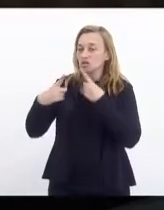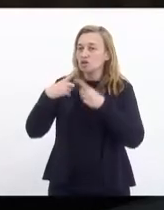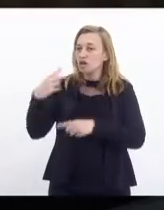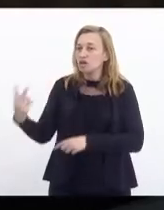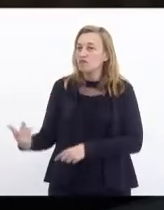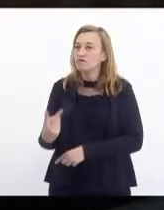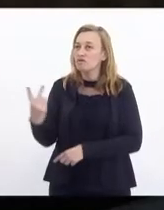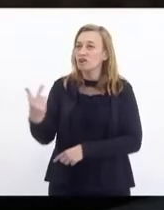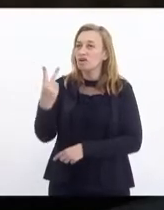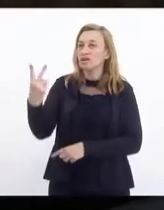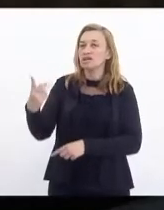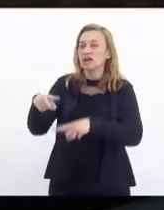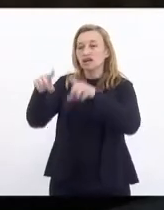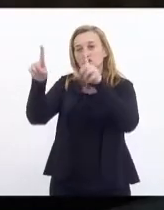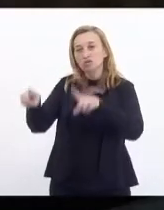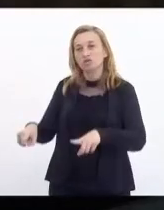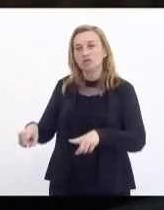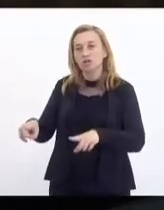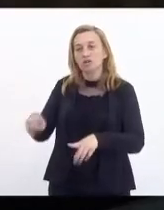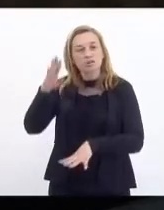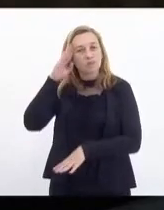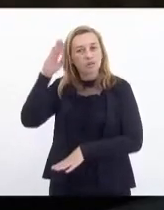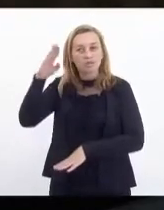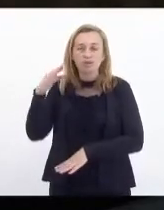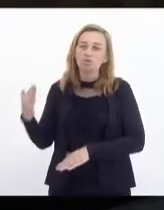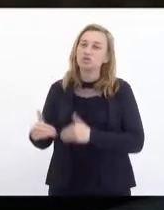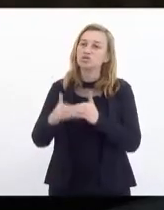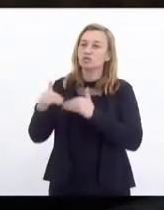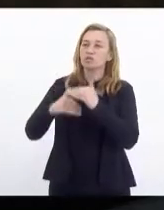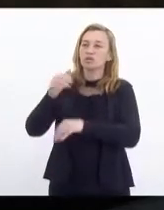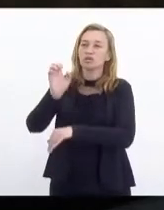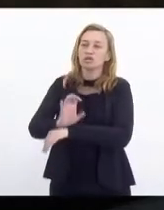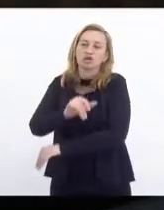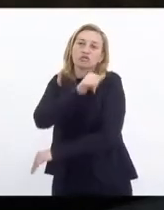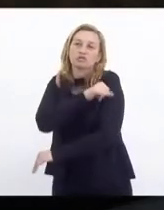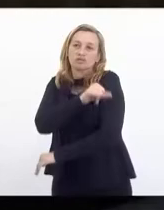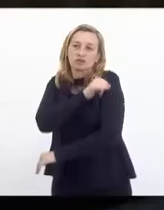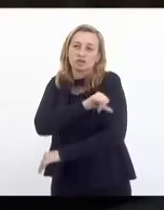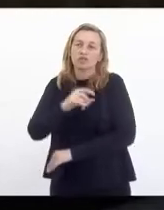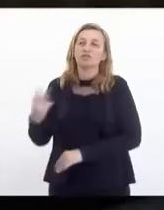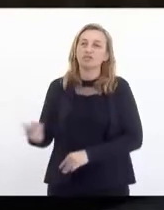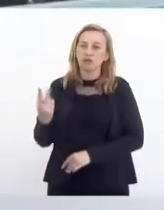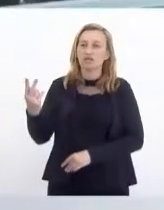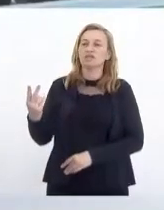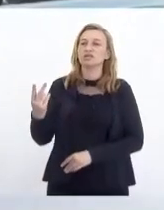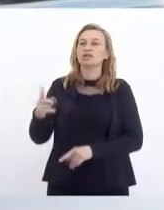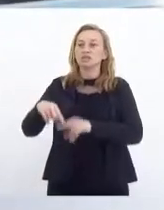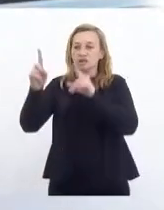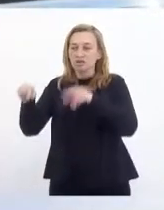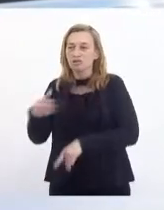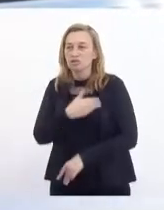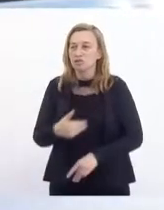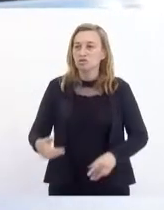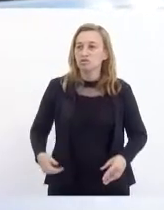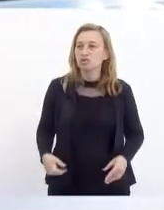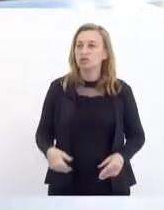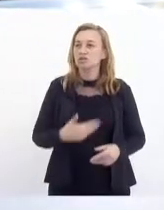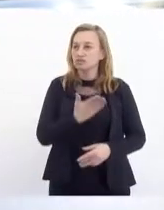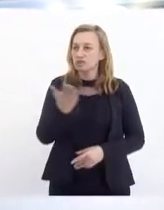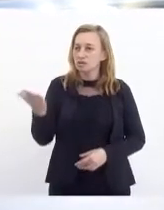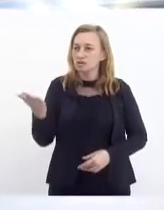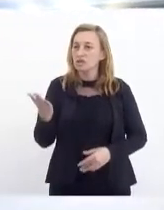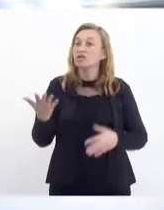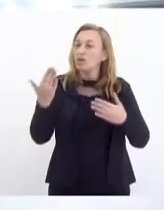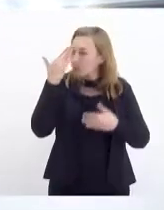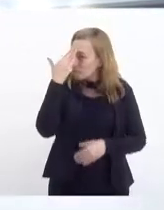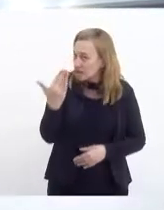categoria fundamental para o desenvolvimento do Estado do Rio de Janeiro, é a valorização dos servidores públicos e a valorização dos senhores. Então,